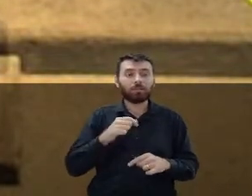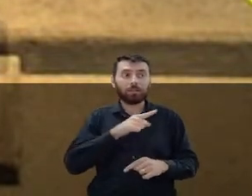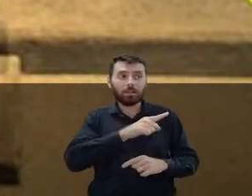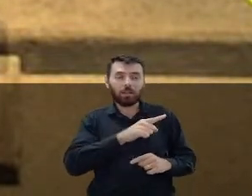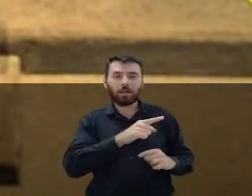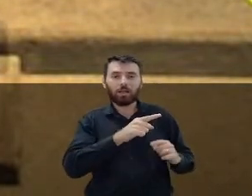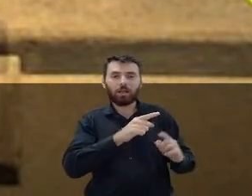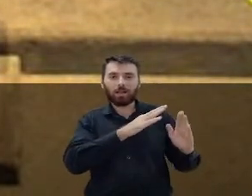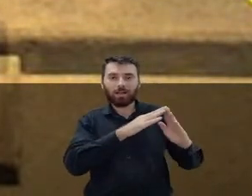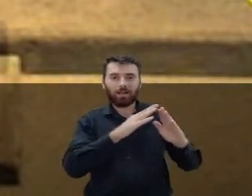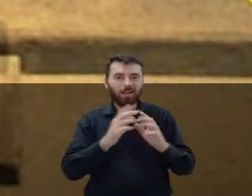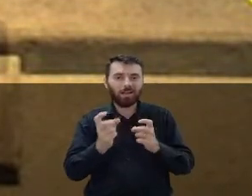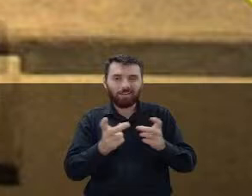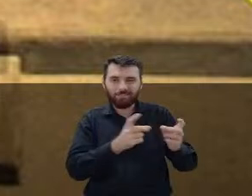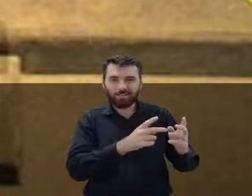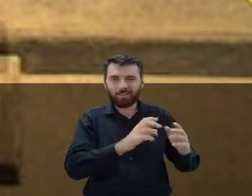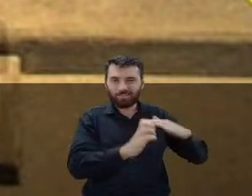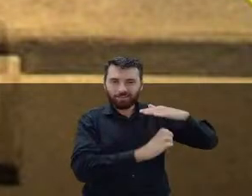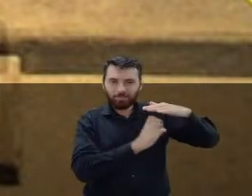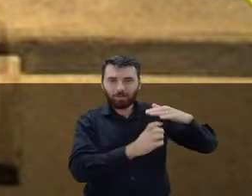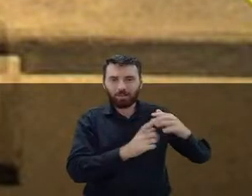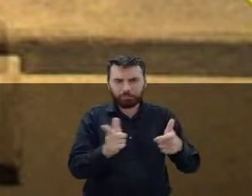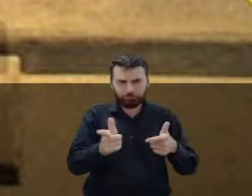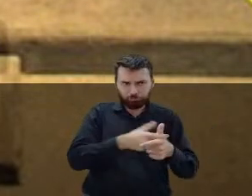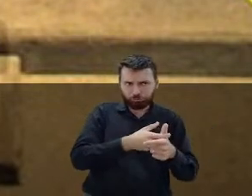a reclamante realmente